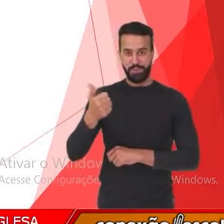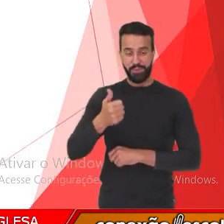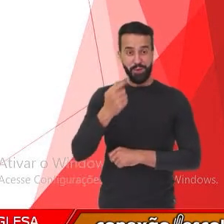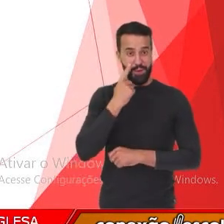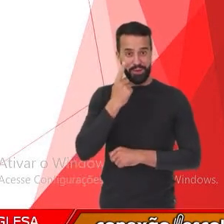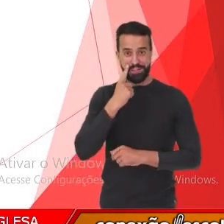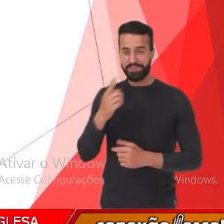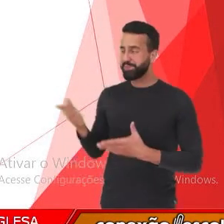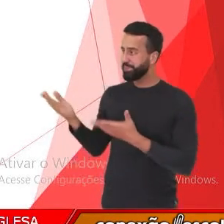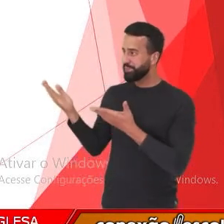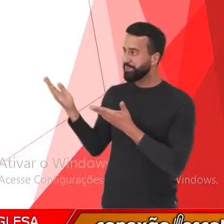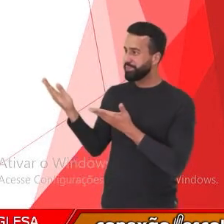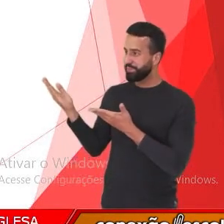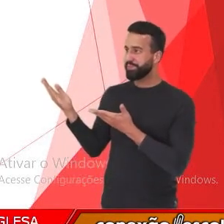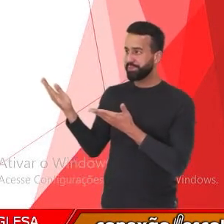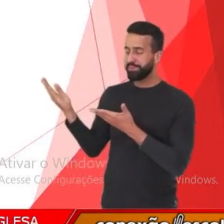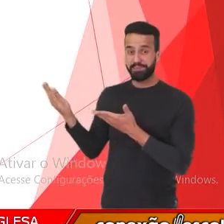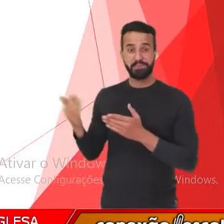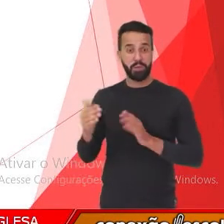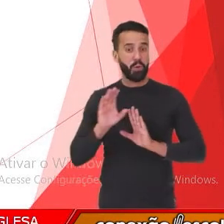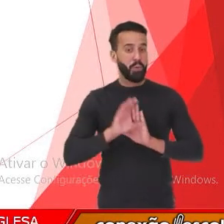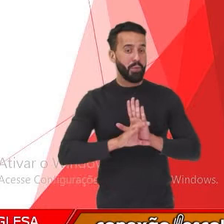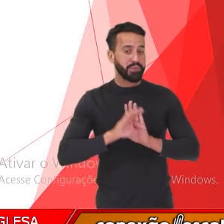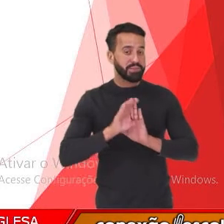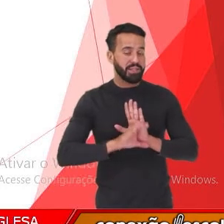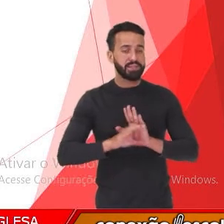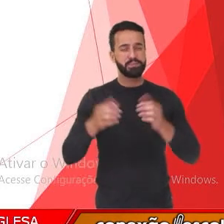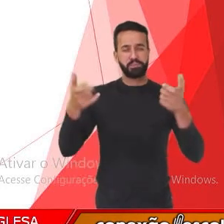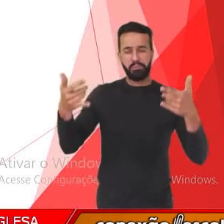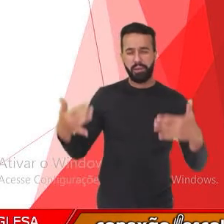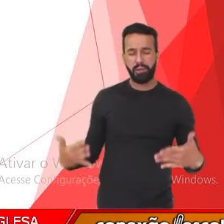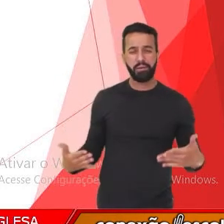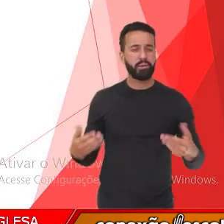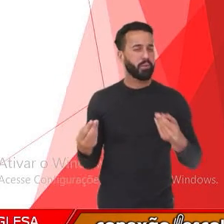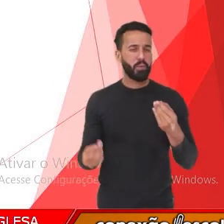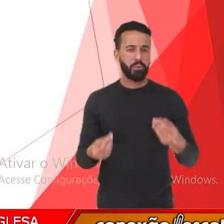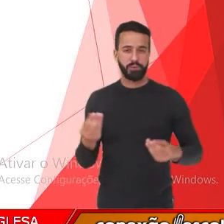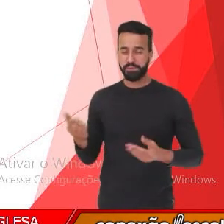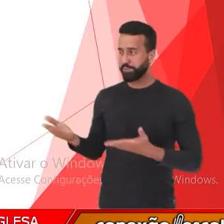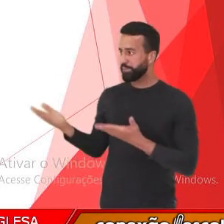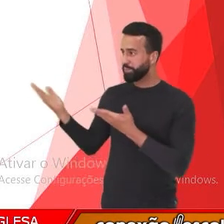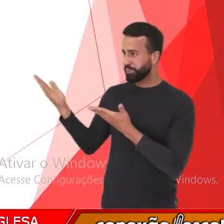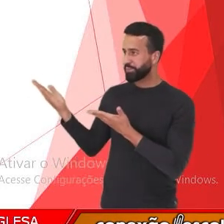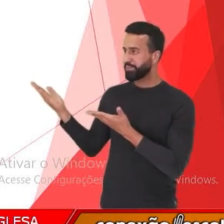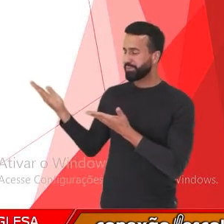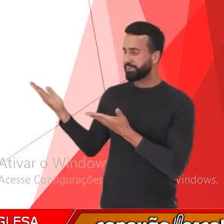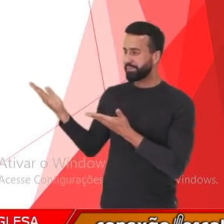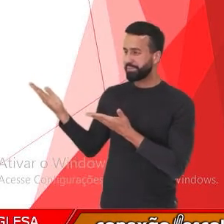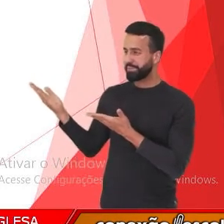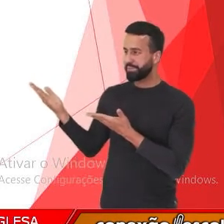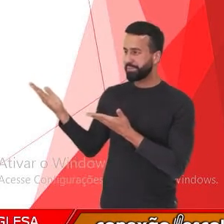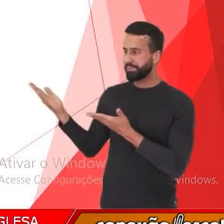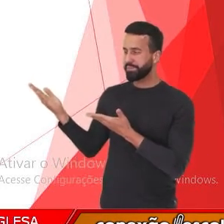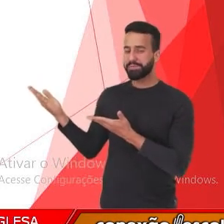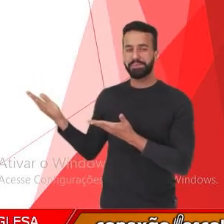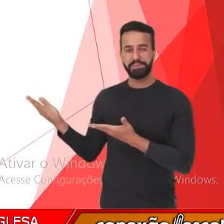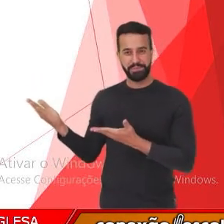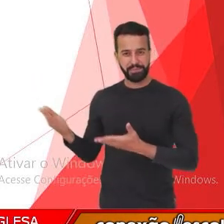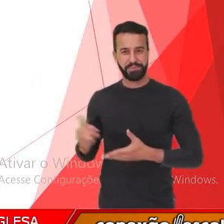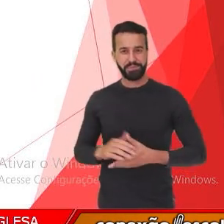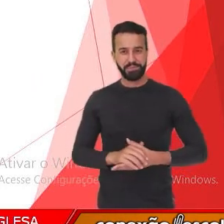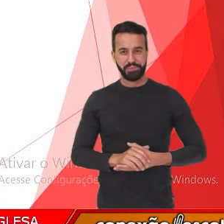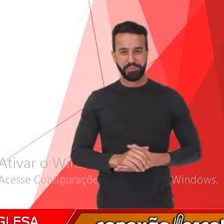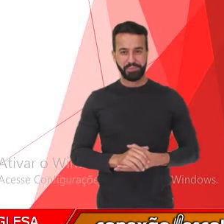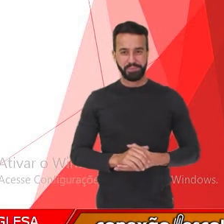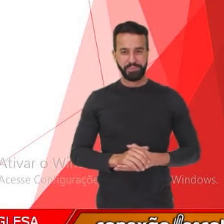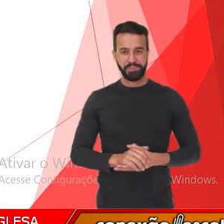inglês está escrito, né, o conceito do tipo 1, a estrutura do tipo 1. First conditional, tá?